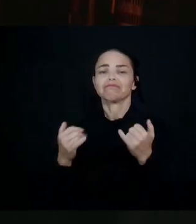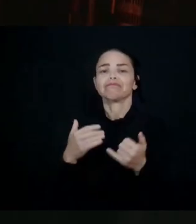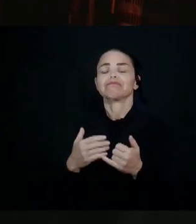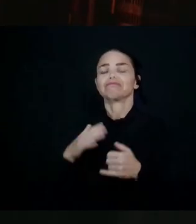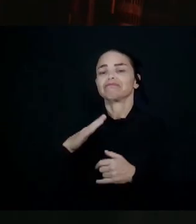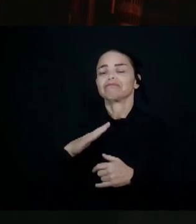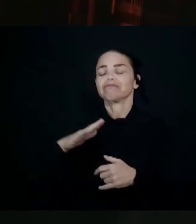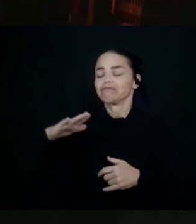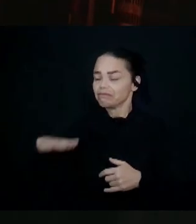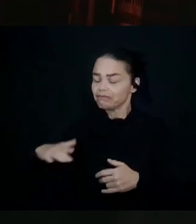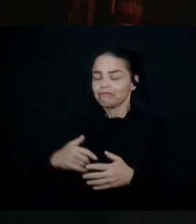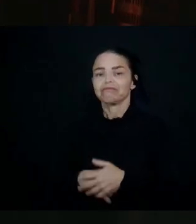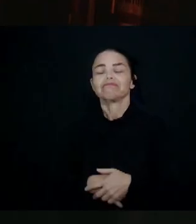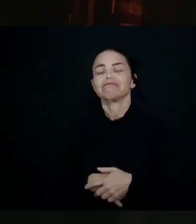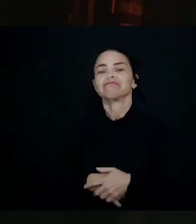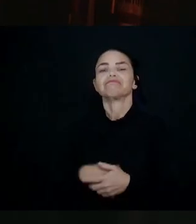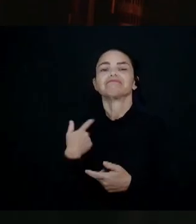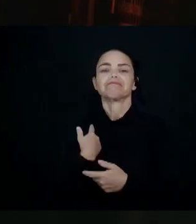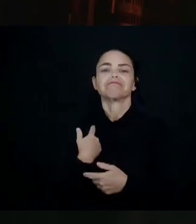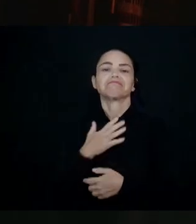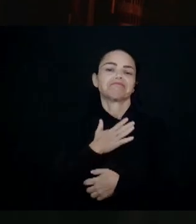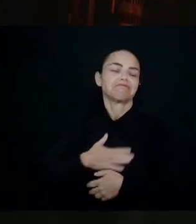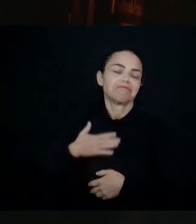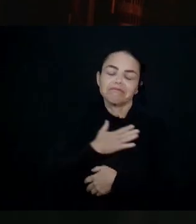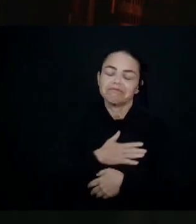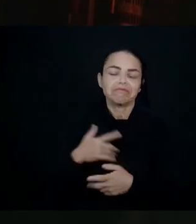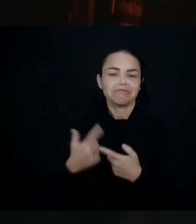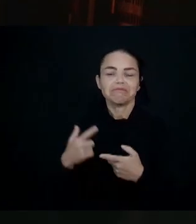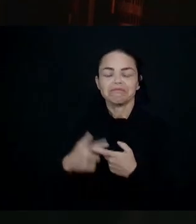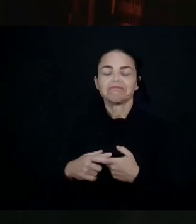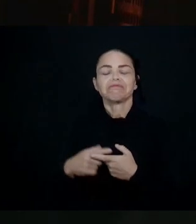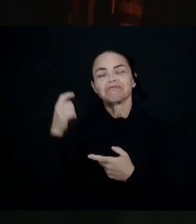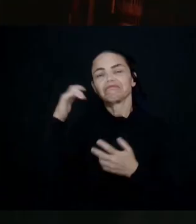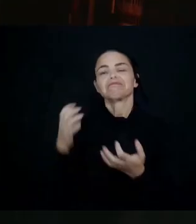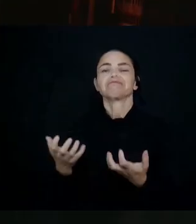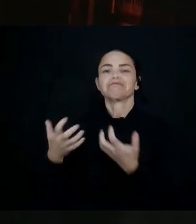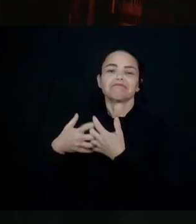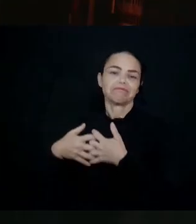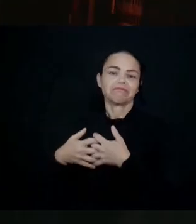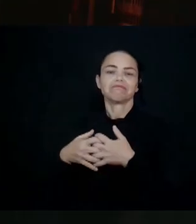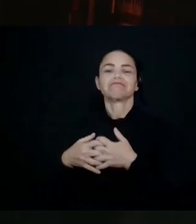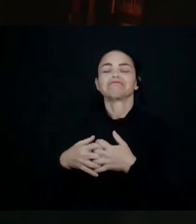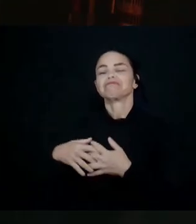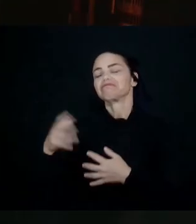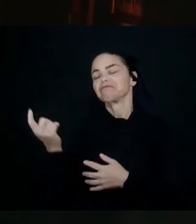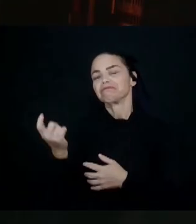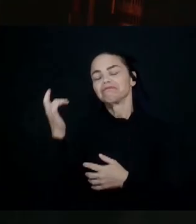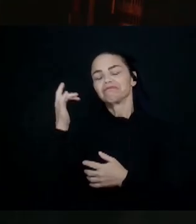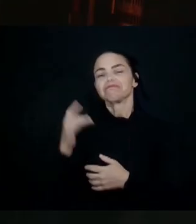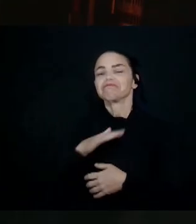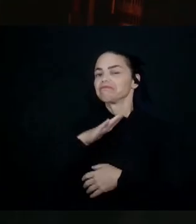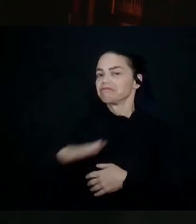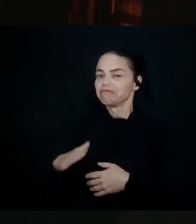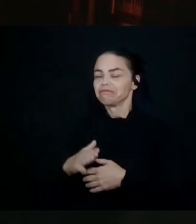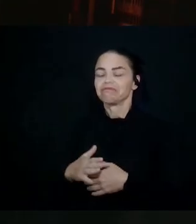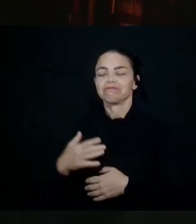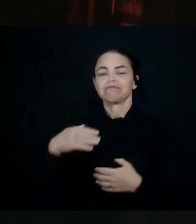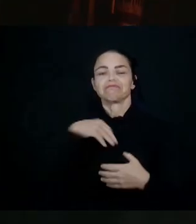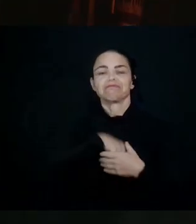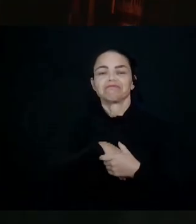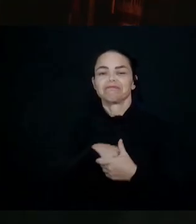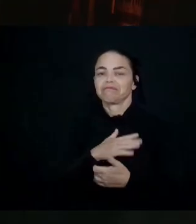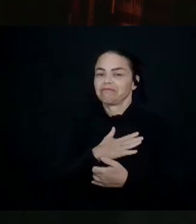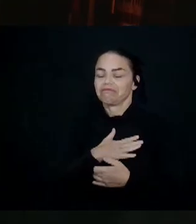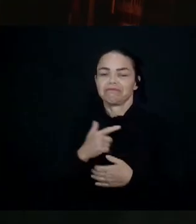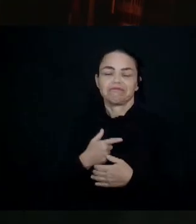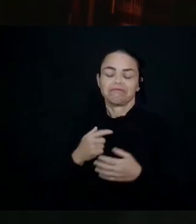um ritual de passagem, né? Sim. Porque você se conecta com a sua infância, você se conecta com a sua criança, e quando você vê, você está